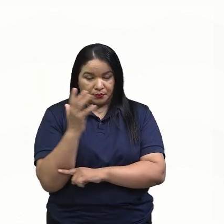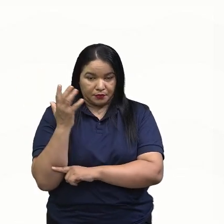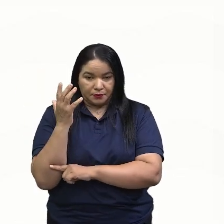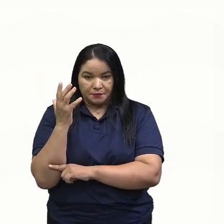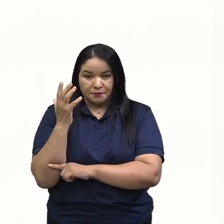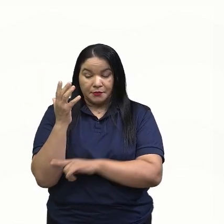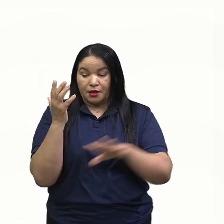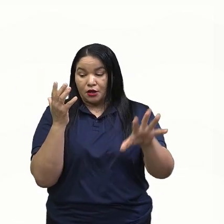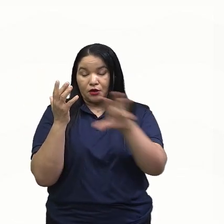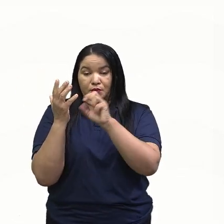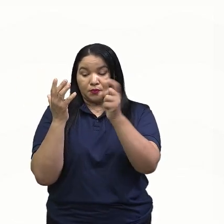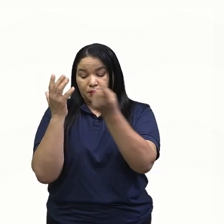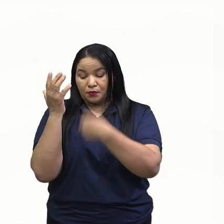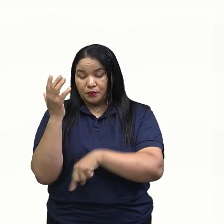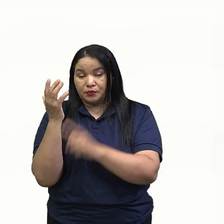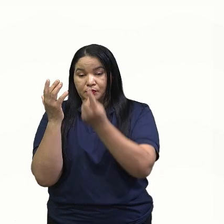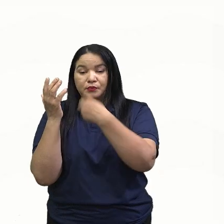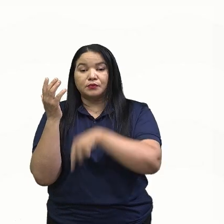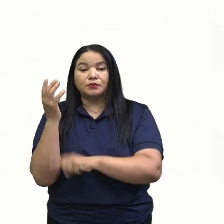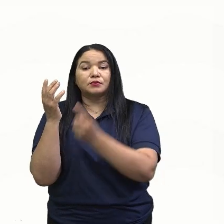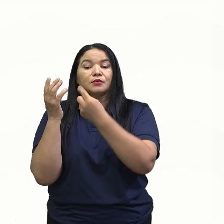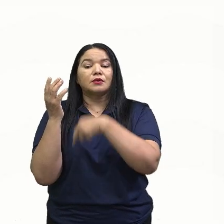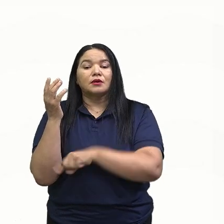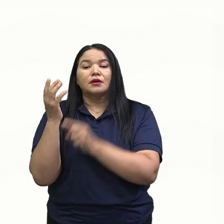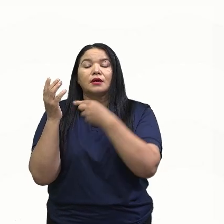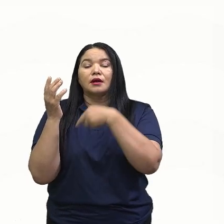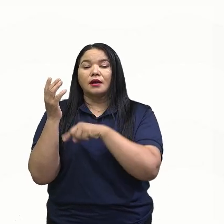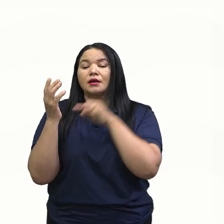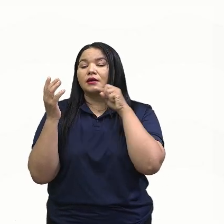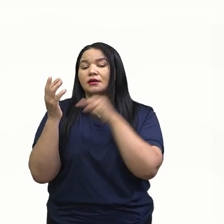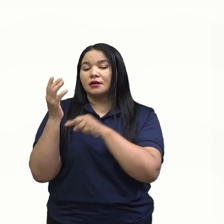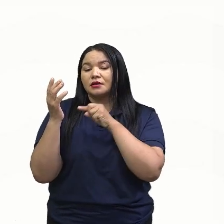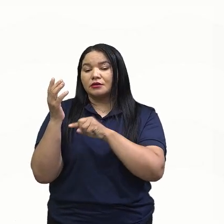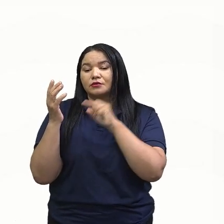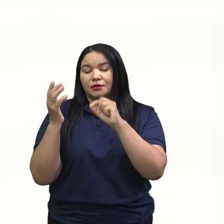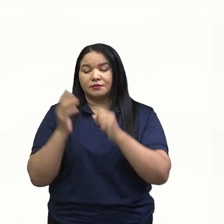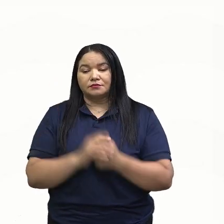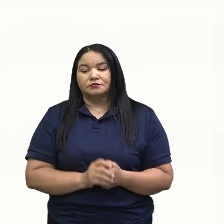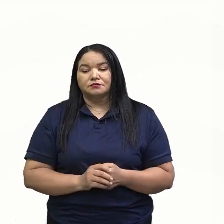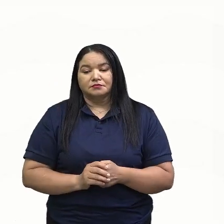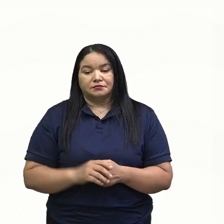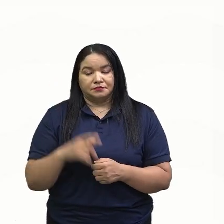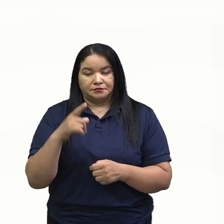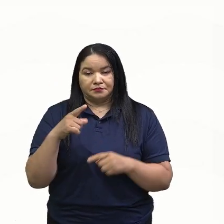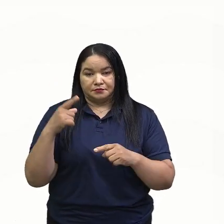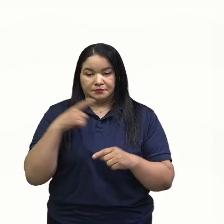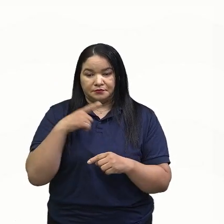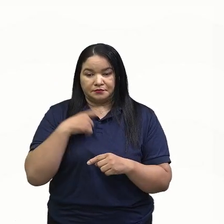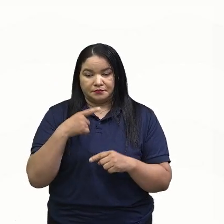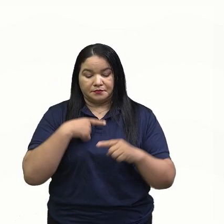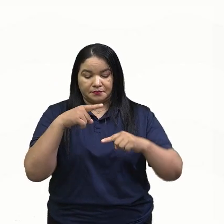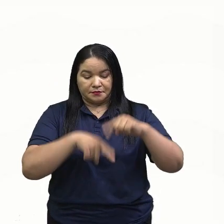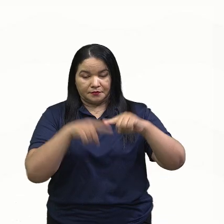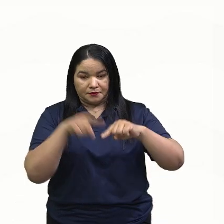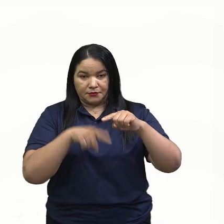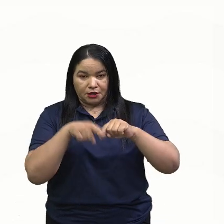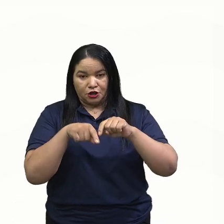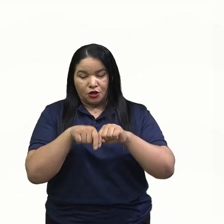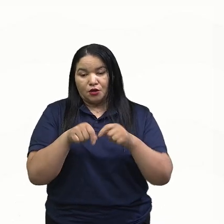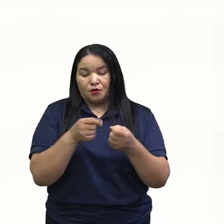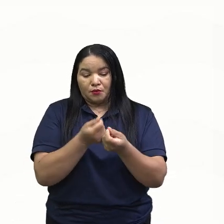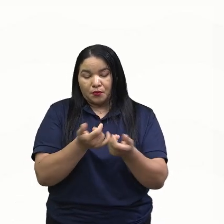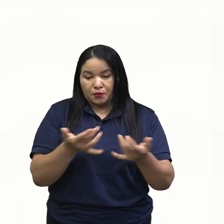né? E aí nós temos, por exemplo, né, aqui os resíduos de combustão da biomassa, né,